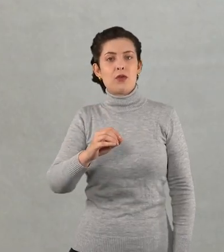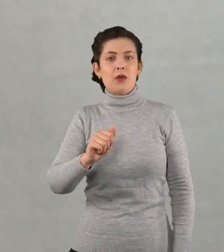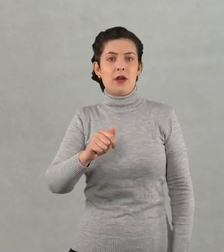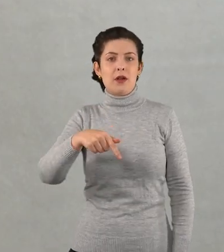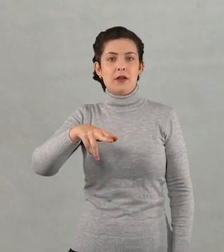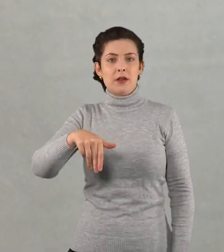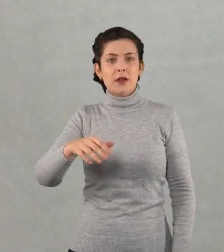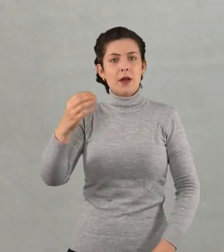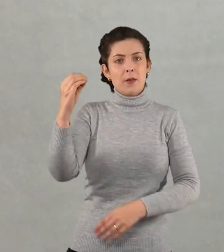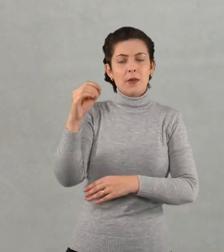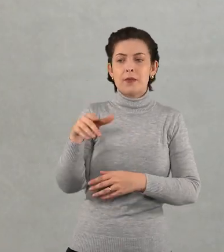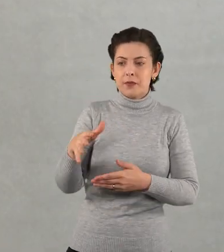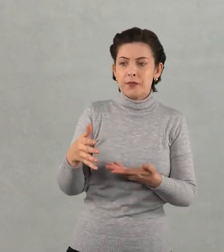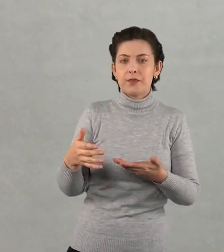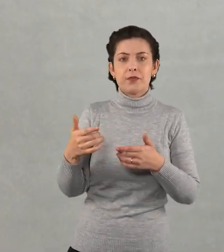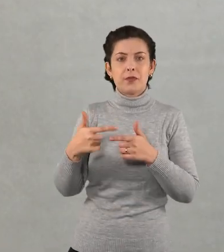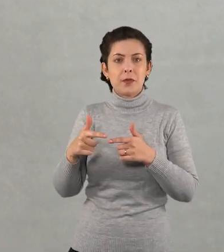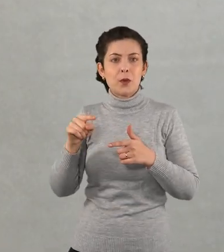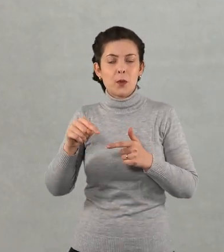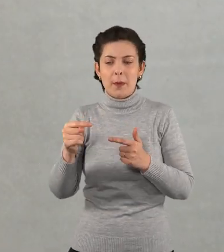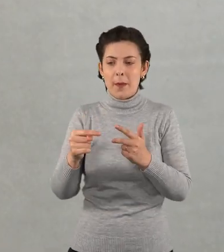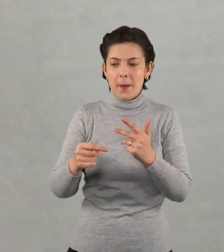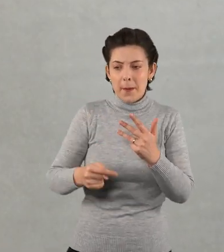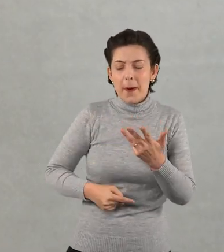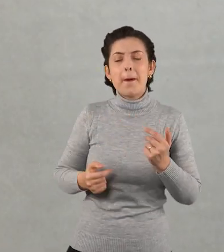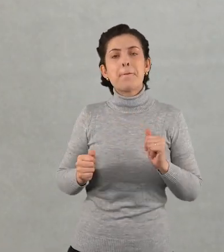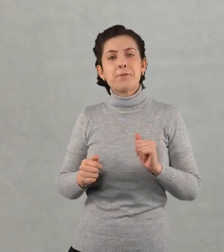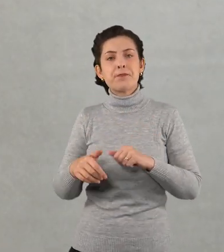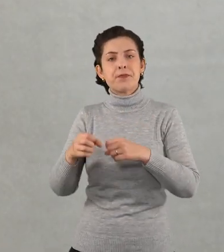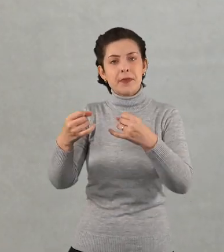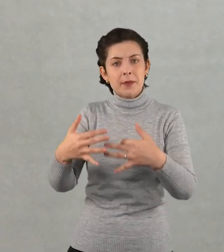acordo. Eu liguei para o senhor Joaquim Macedo em Porto Alegre e disse para